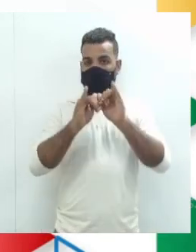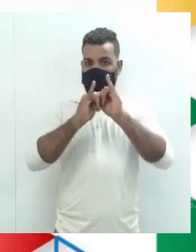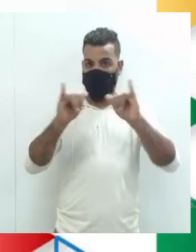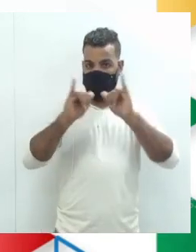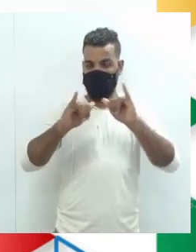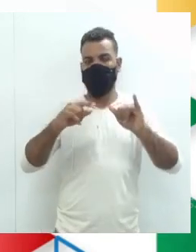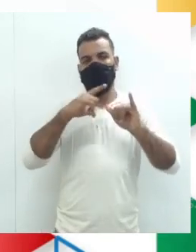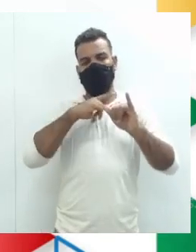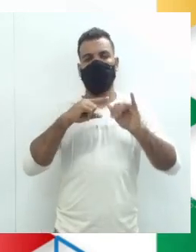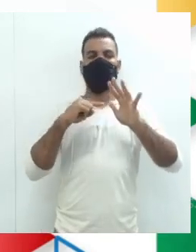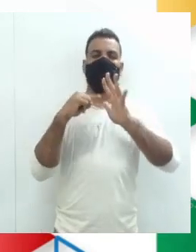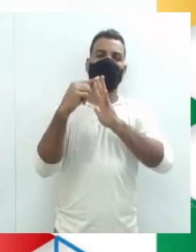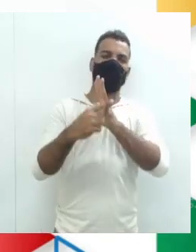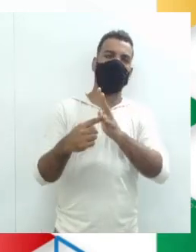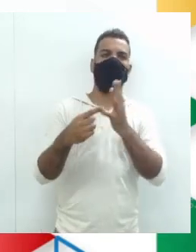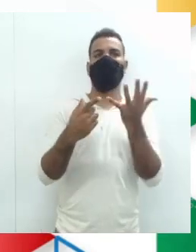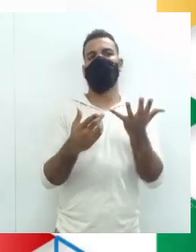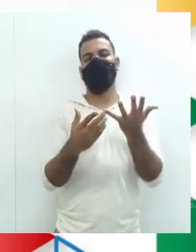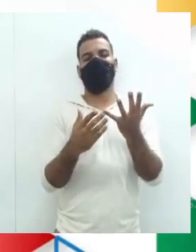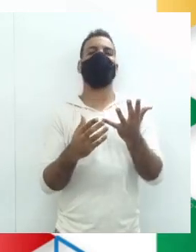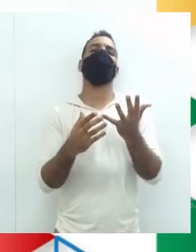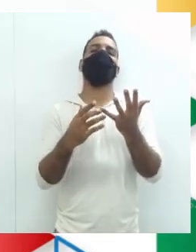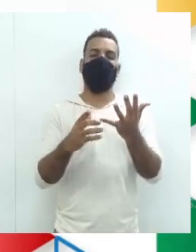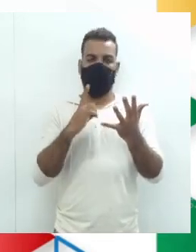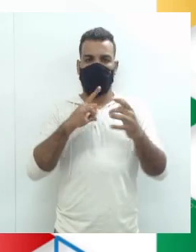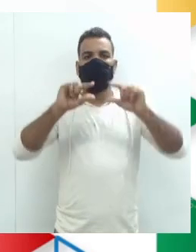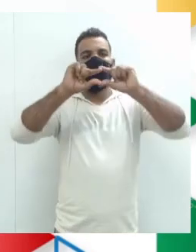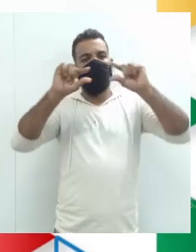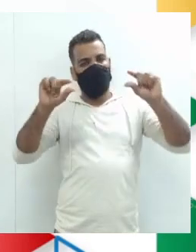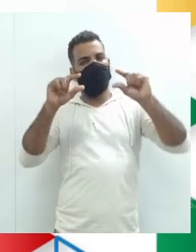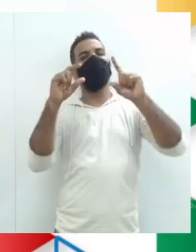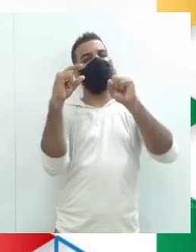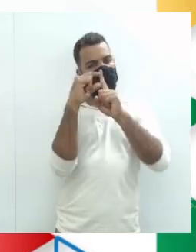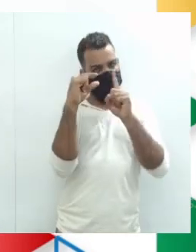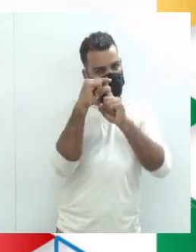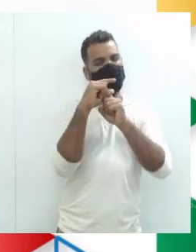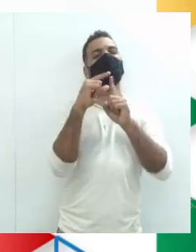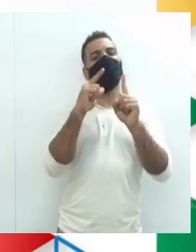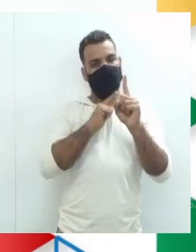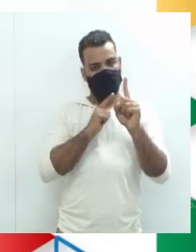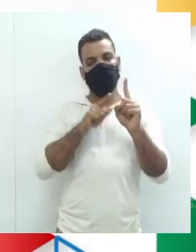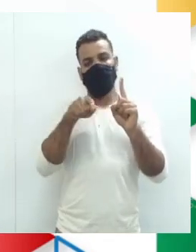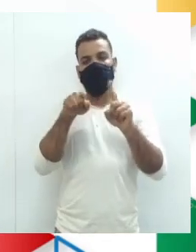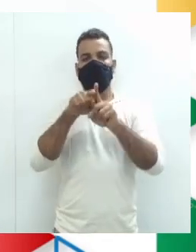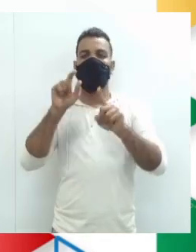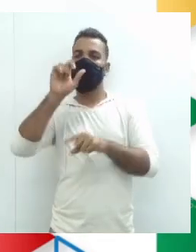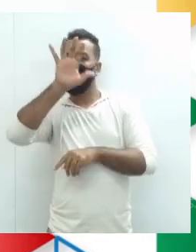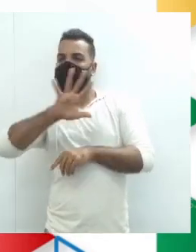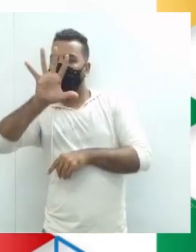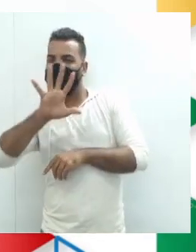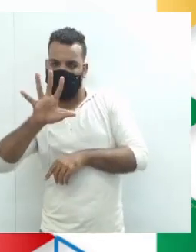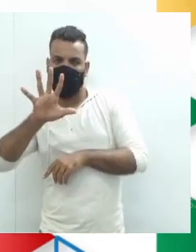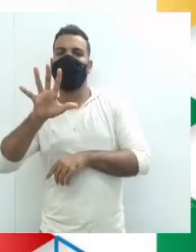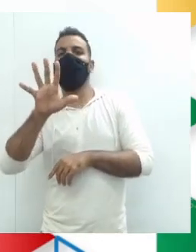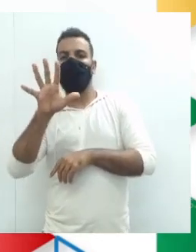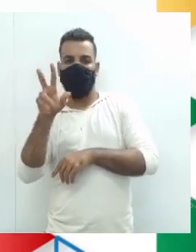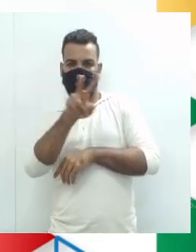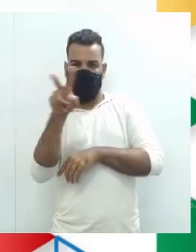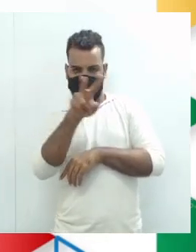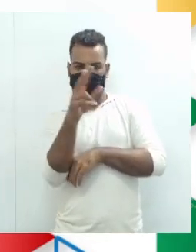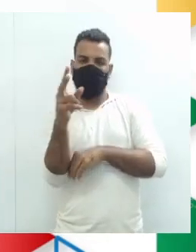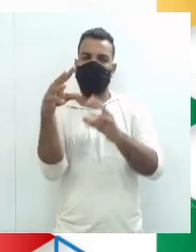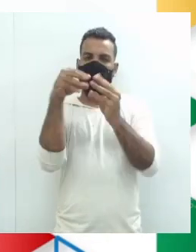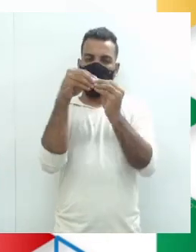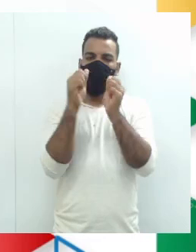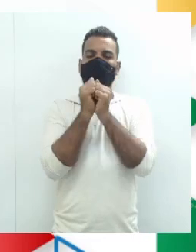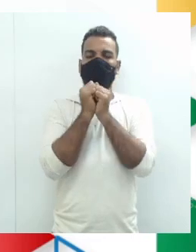ali a presença de elementos textuais, elementos verbais e também elementos não verbais, certo? Então,